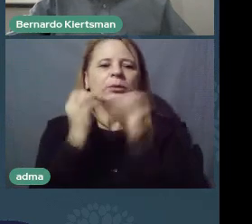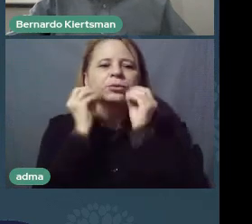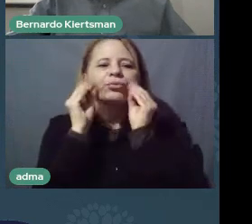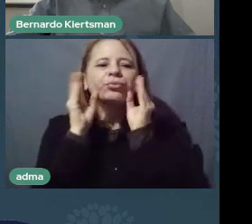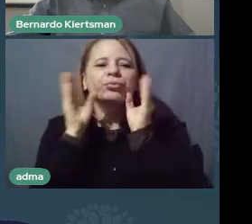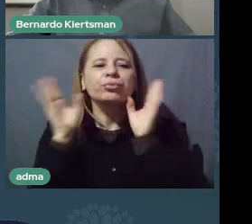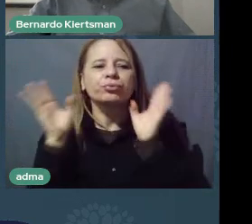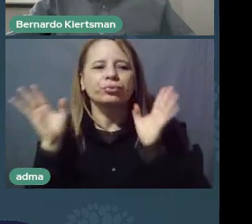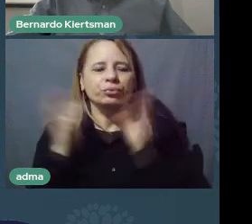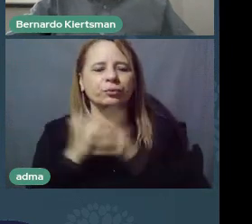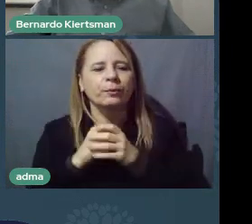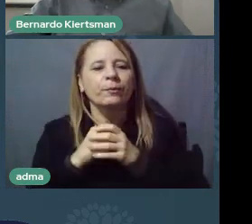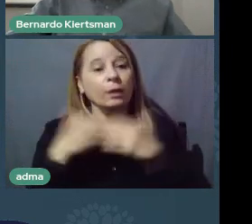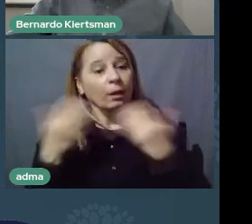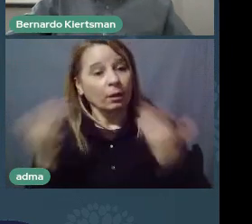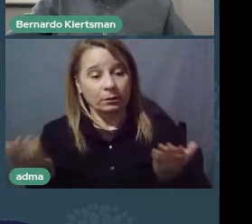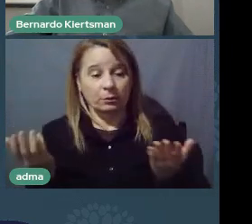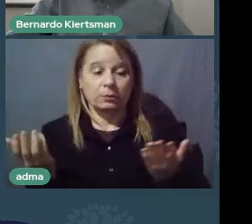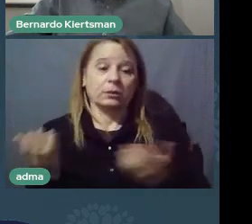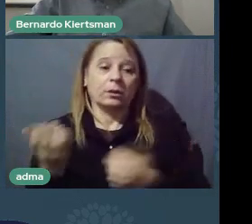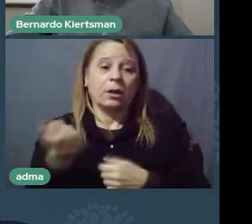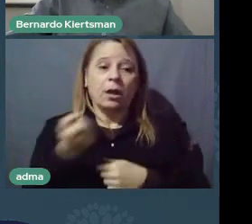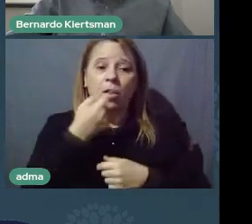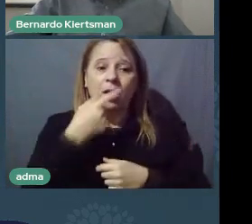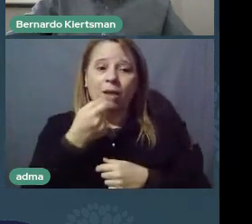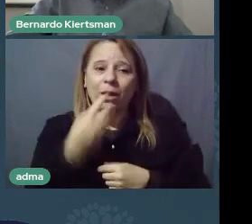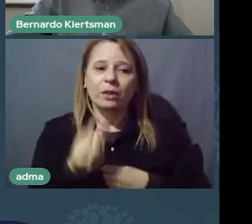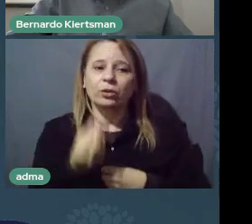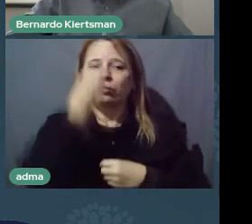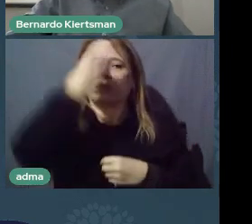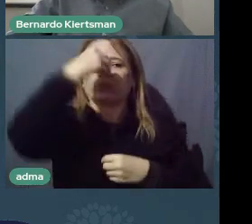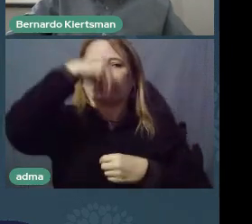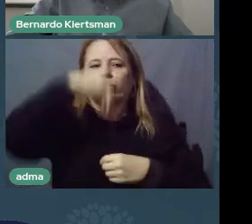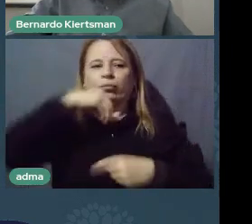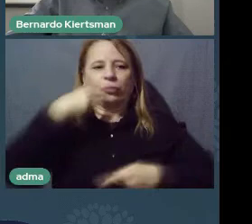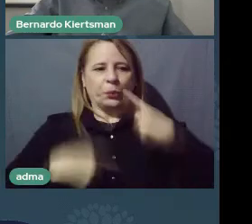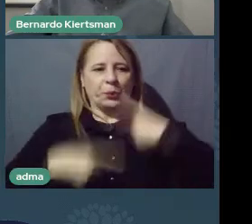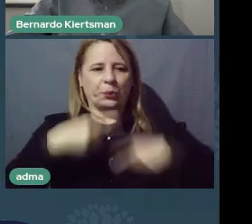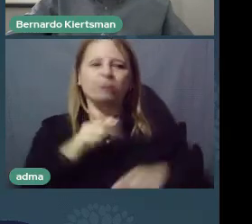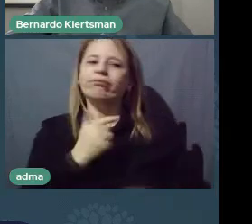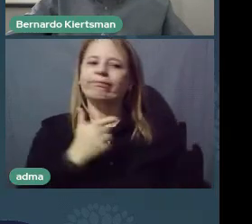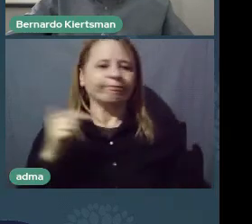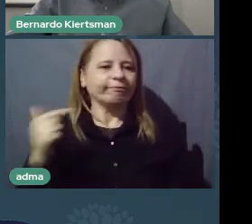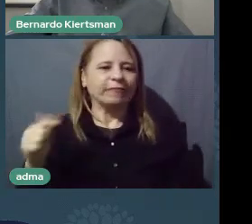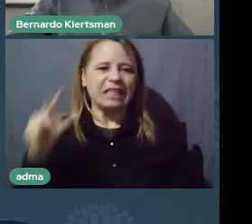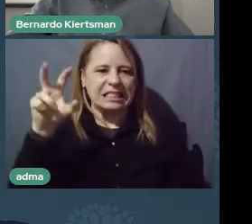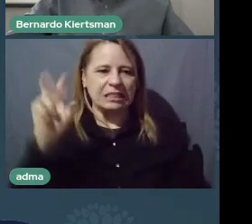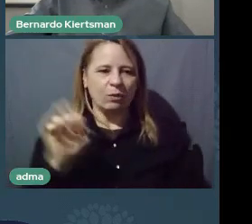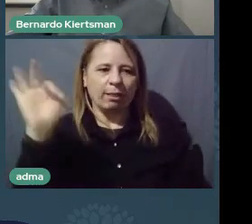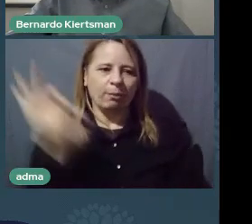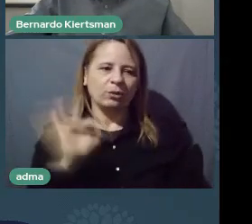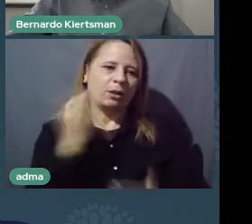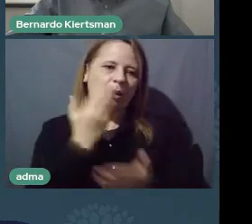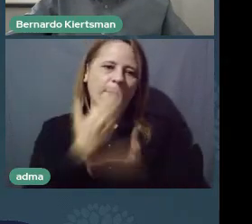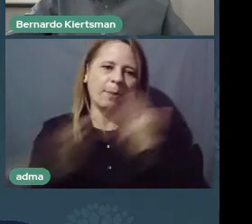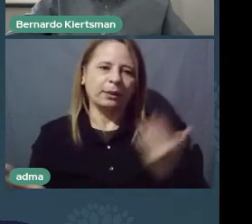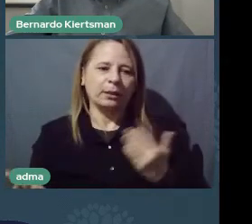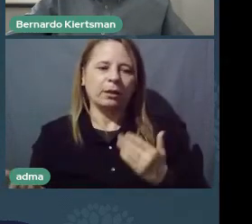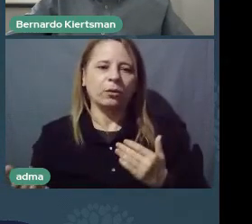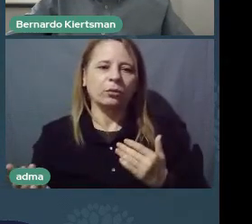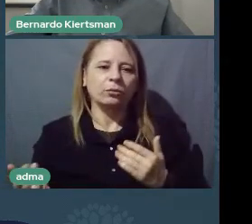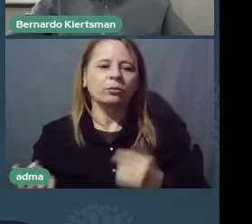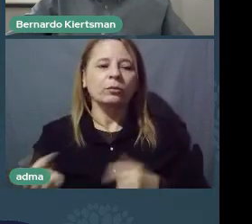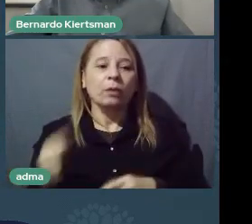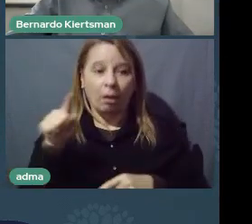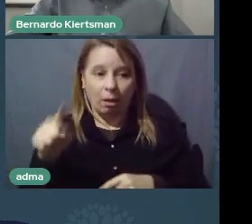leva a perder o medicamento, sem dúvida, seguramente mais de 50%, né? A criança